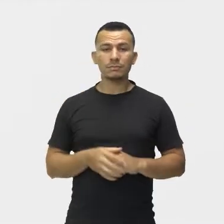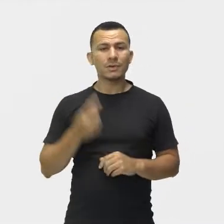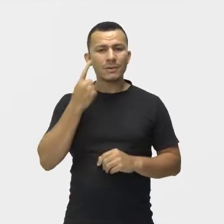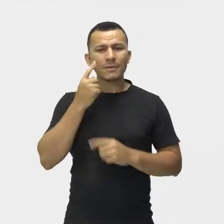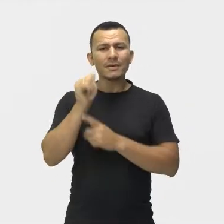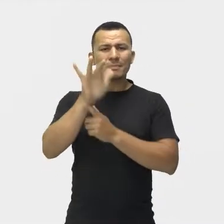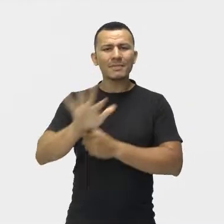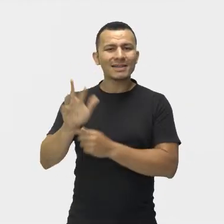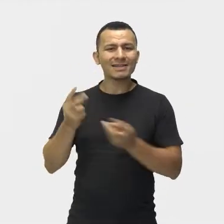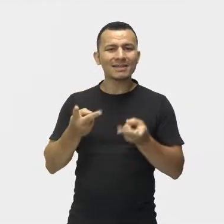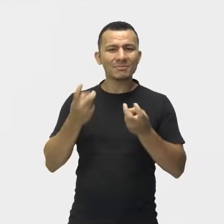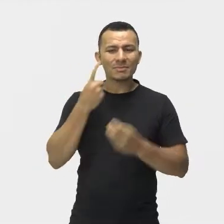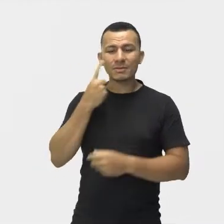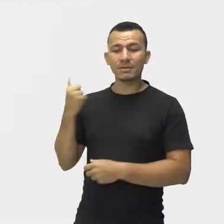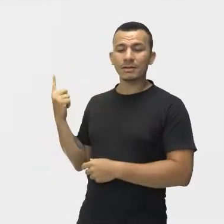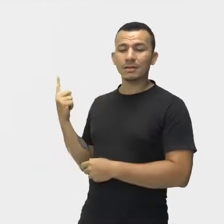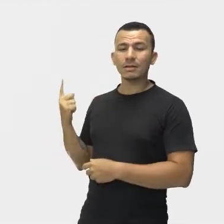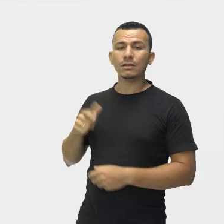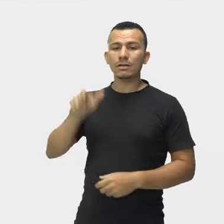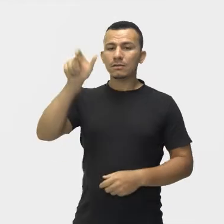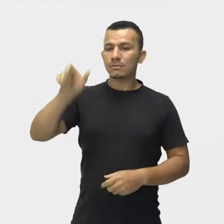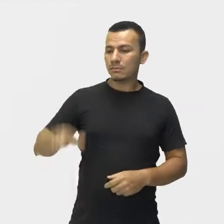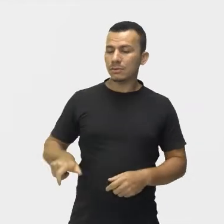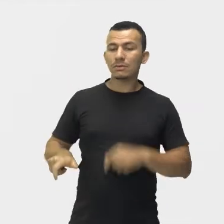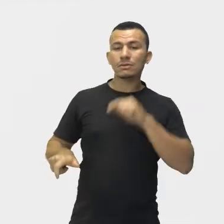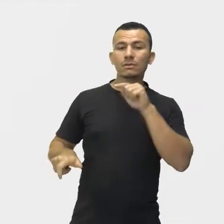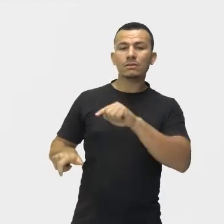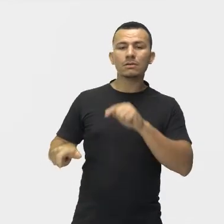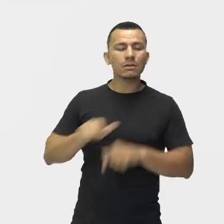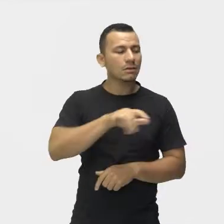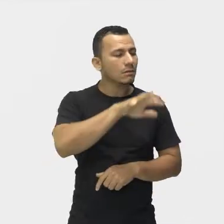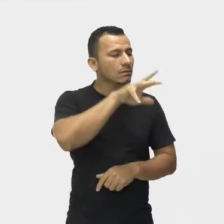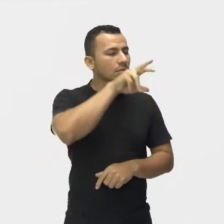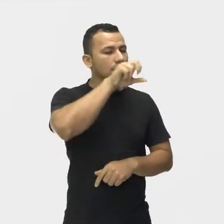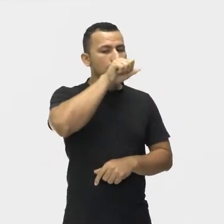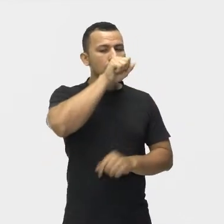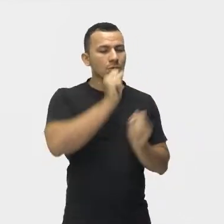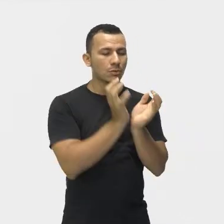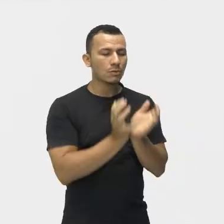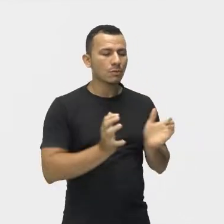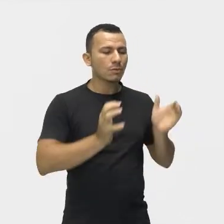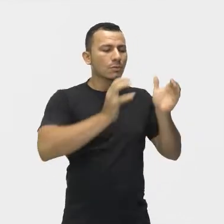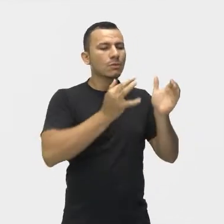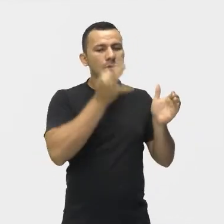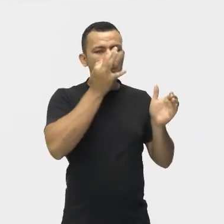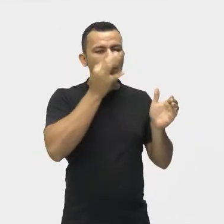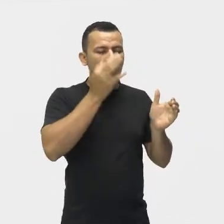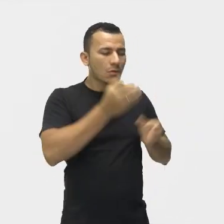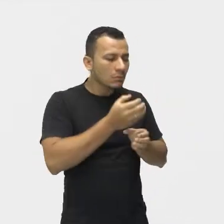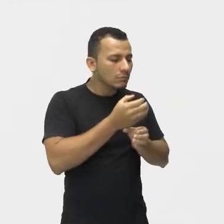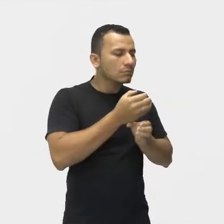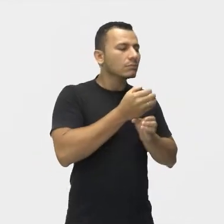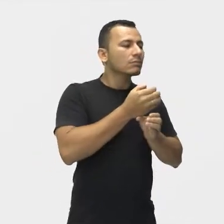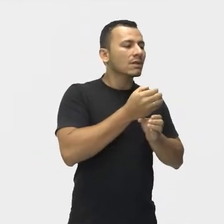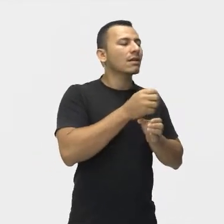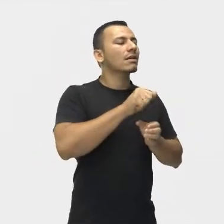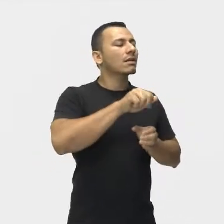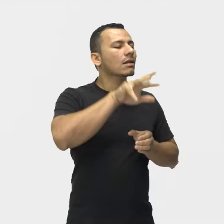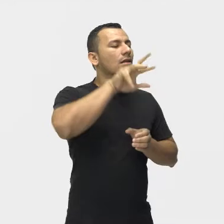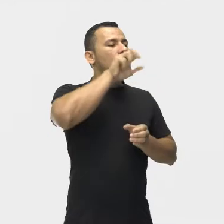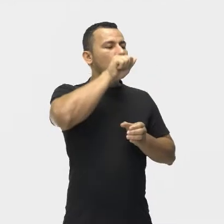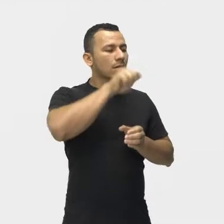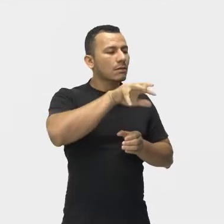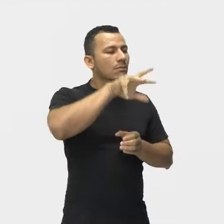nessa imagem, nós temos aí uma pessoa, né, cheirando aí um buquê de rosas, então ela está sentindo ali o cheiro